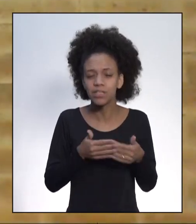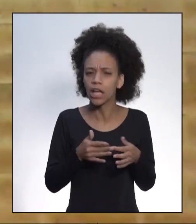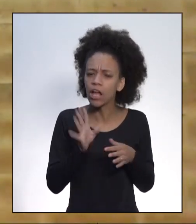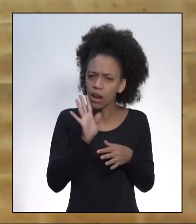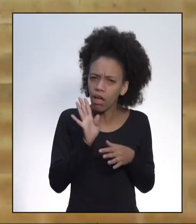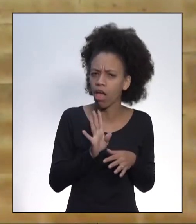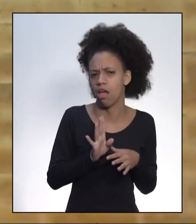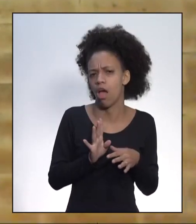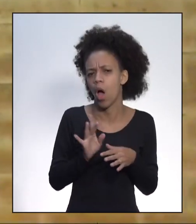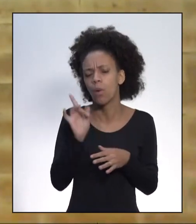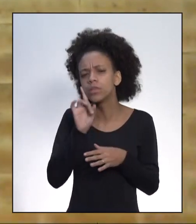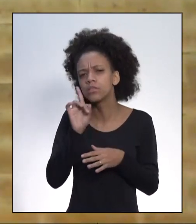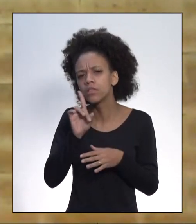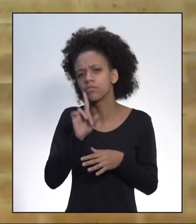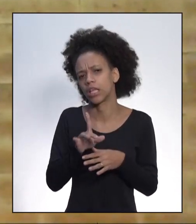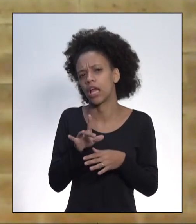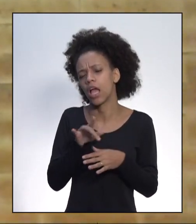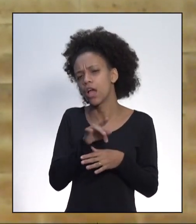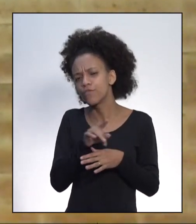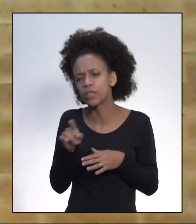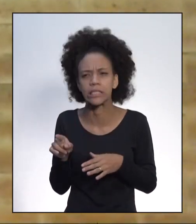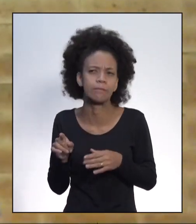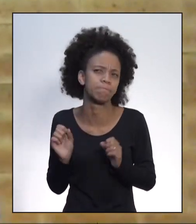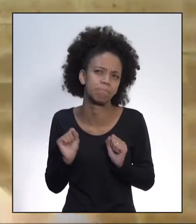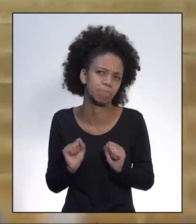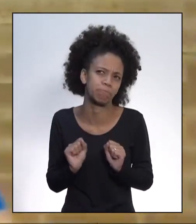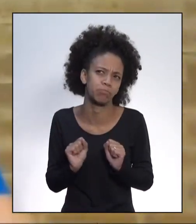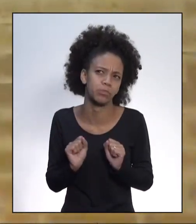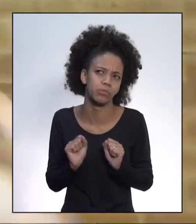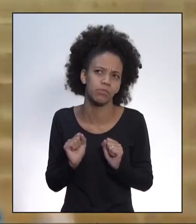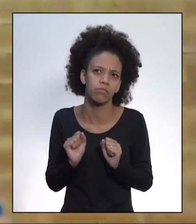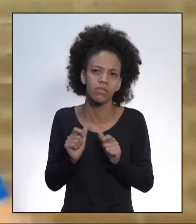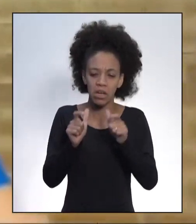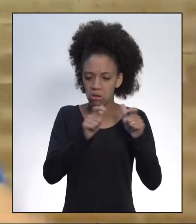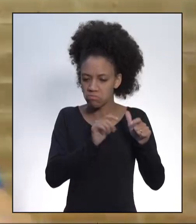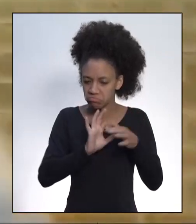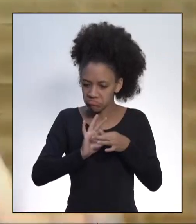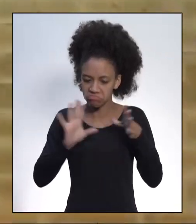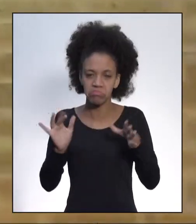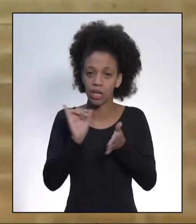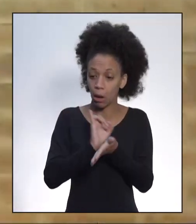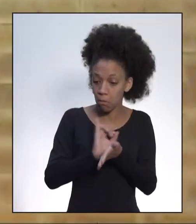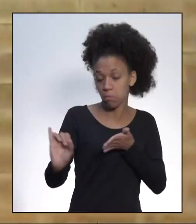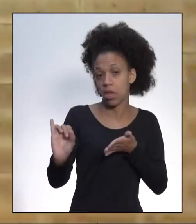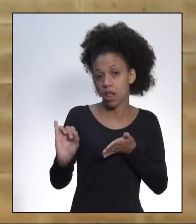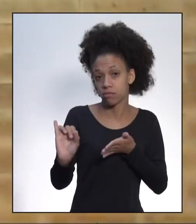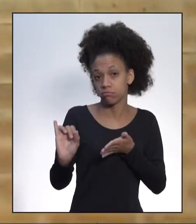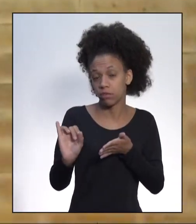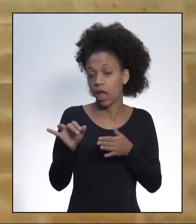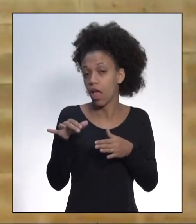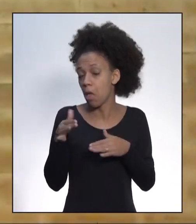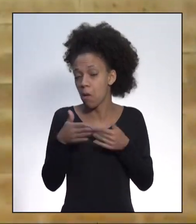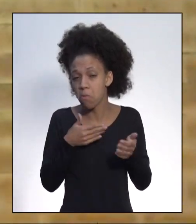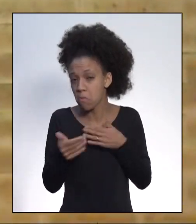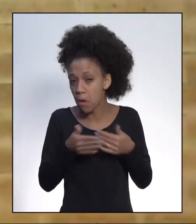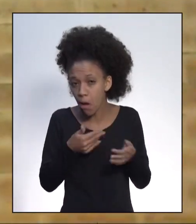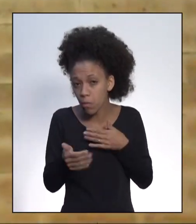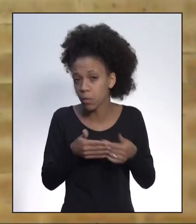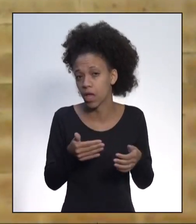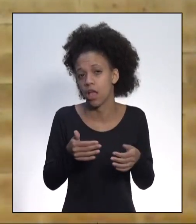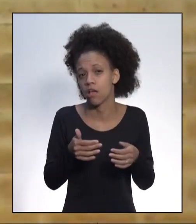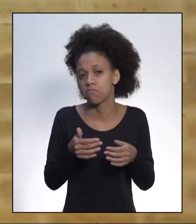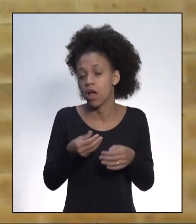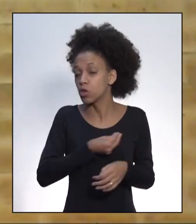legal que eu tirei dos Estados Unidos é a questão de você poder vir de qualquer lugar, ser um imigrante, qualquer que for a